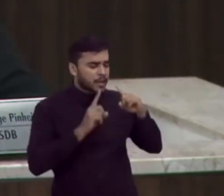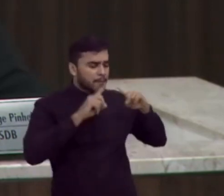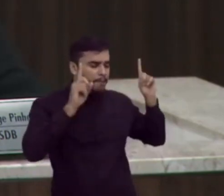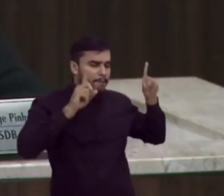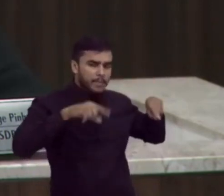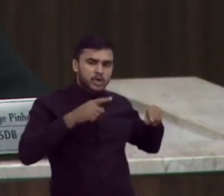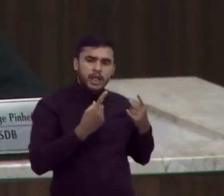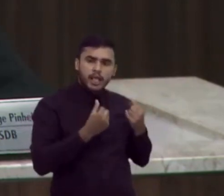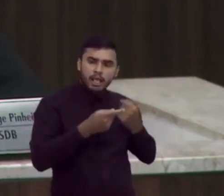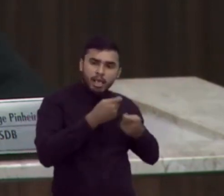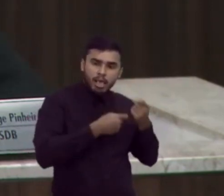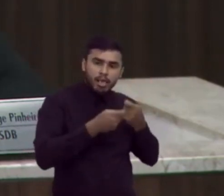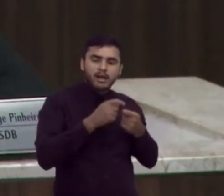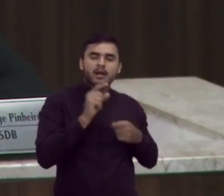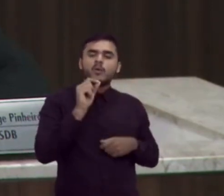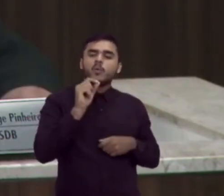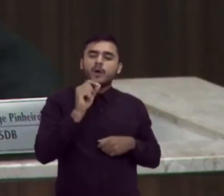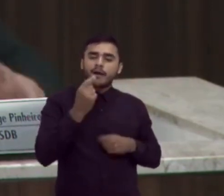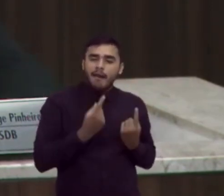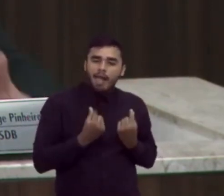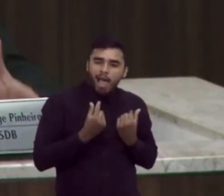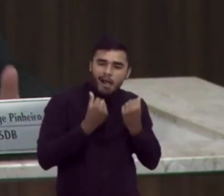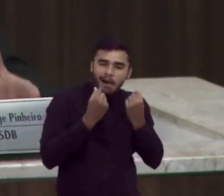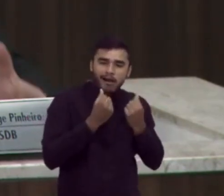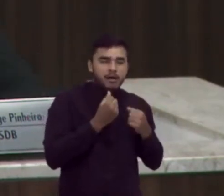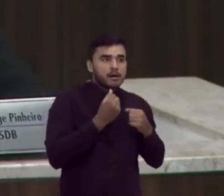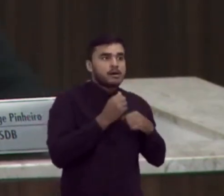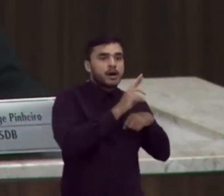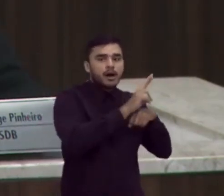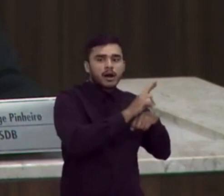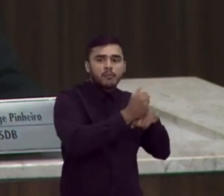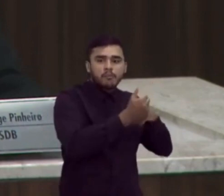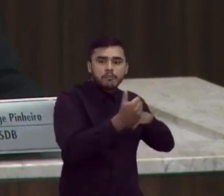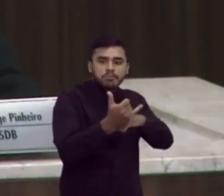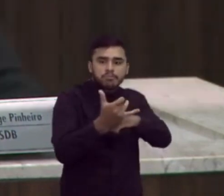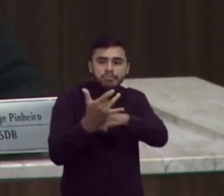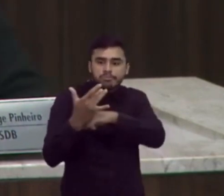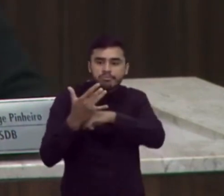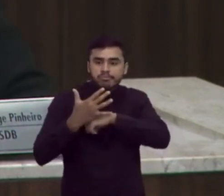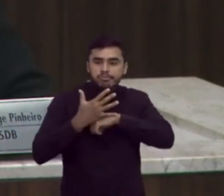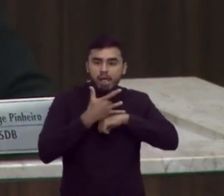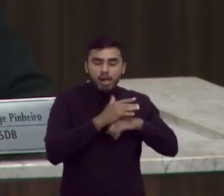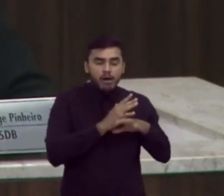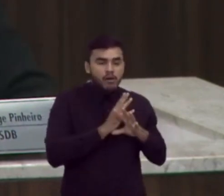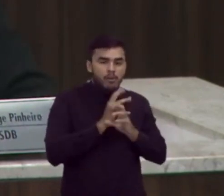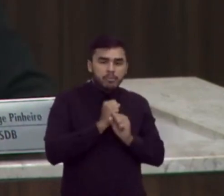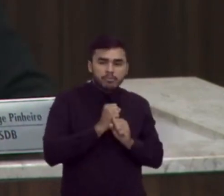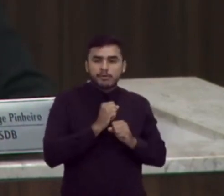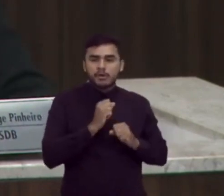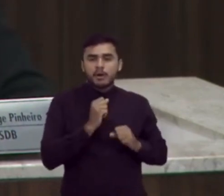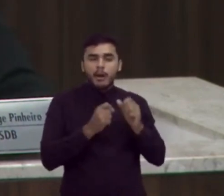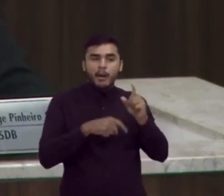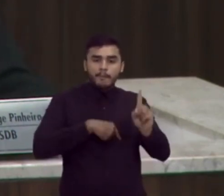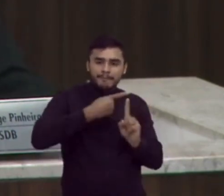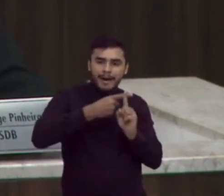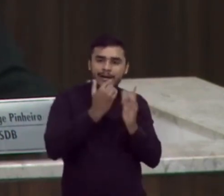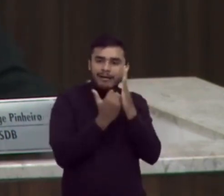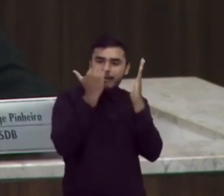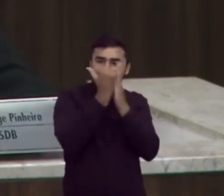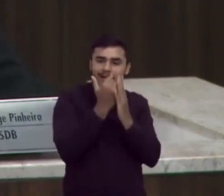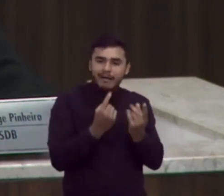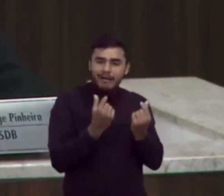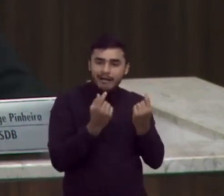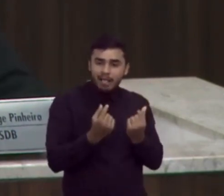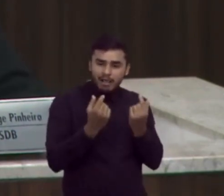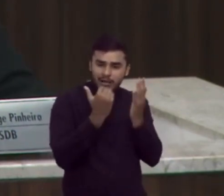uma grande campanha para que a Prefeitura pudesse mostrar que enxugou gastos. E aí, agora que nós cobramos